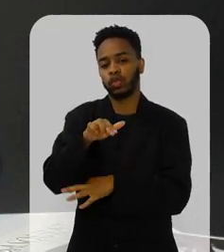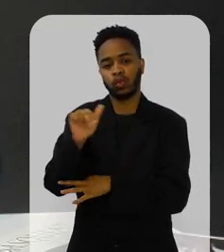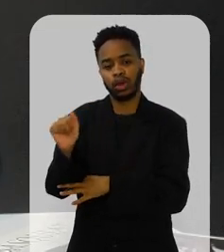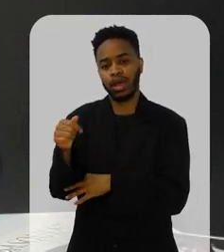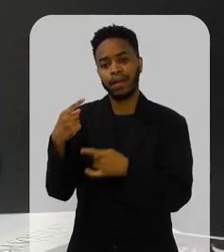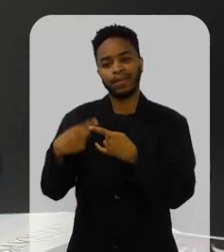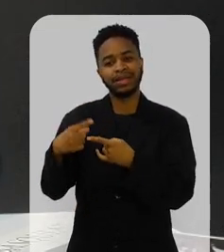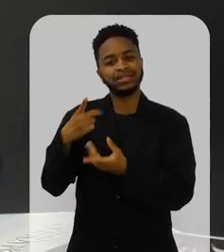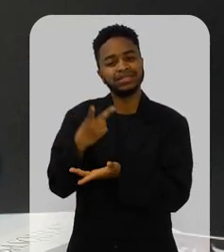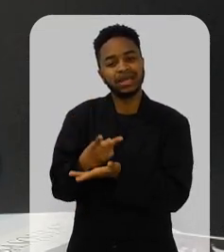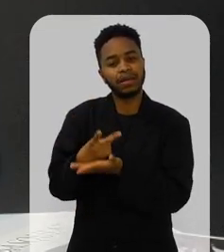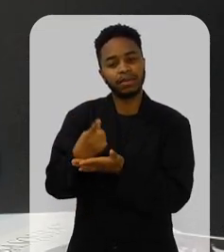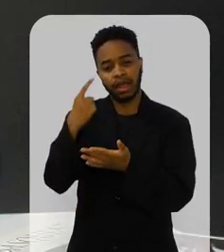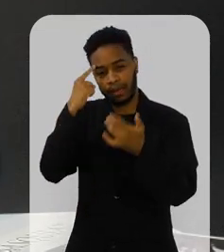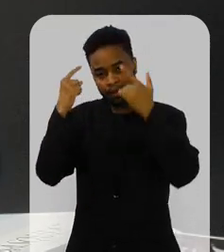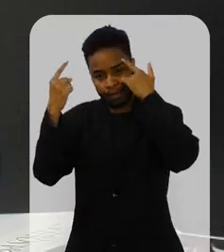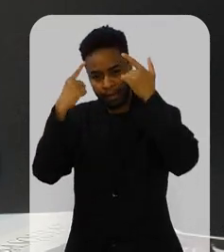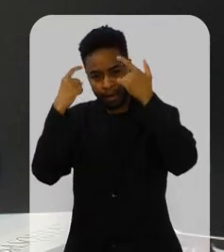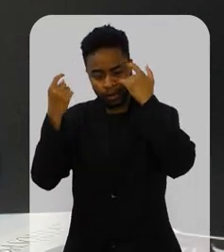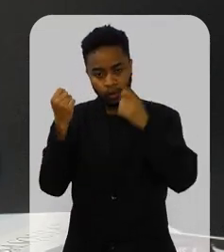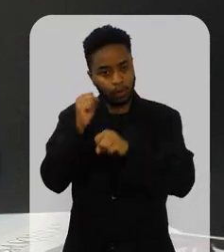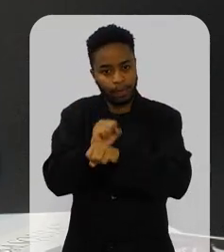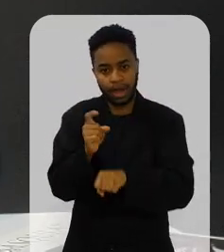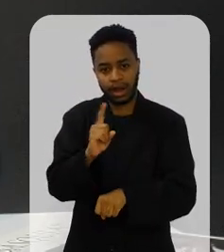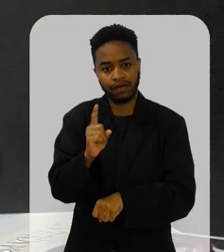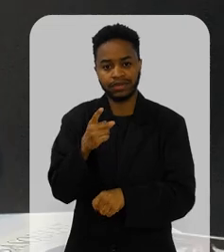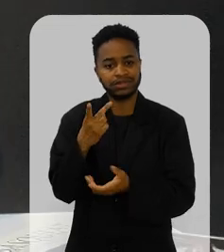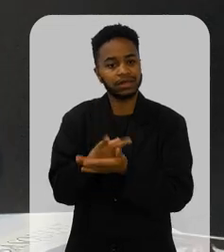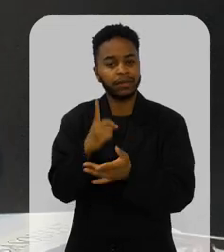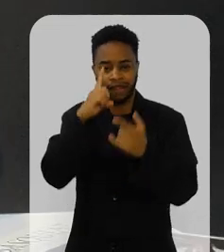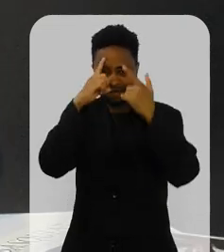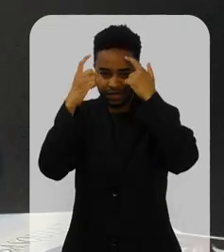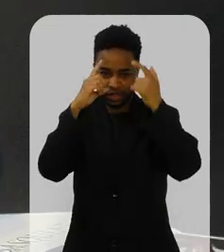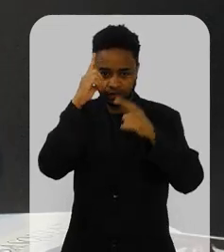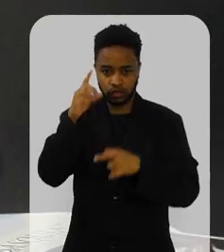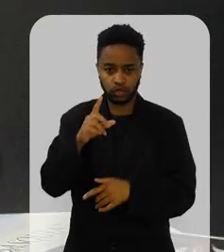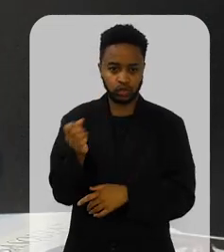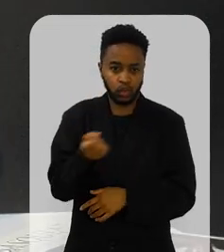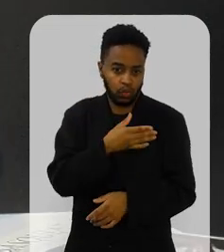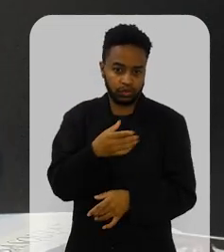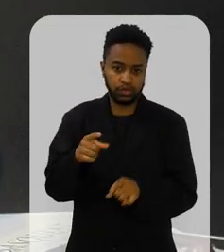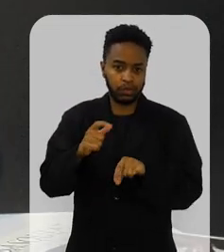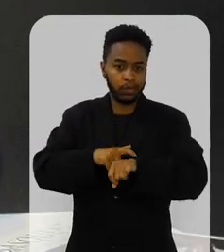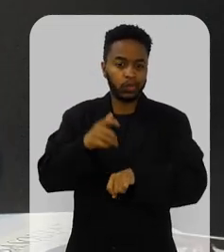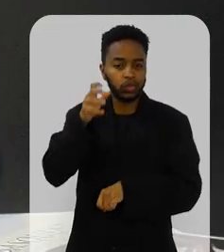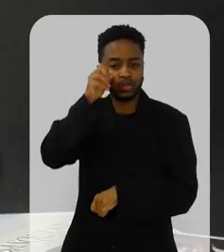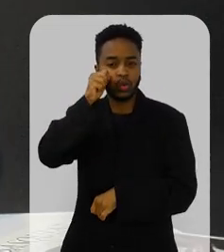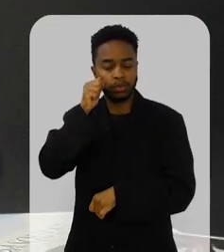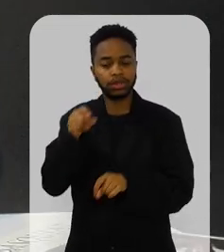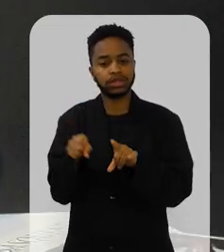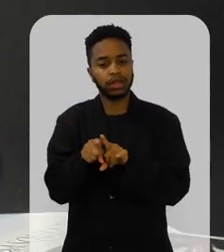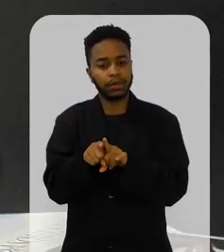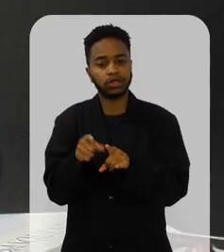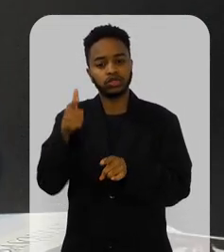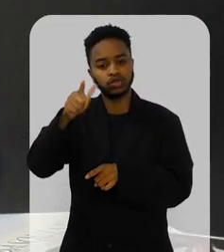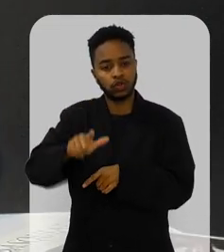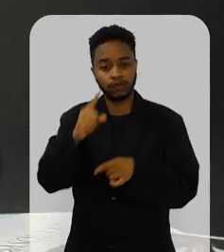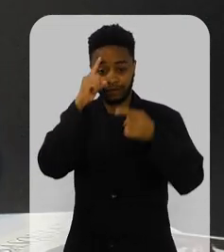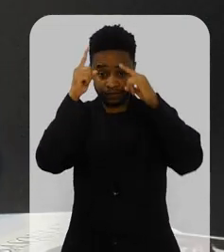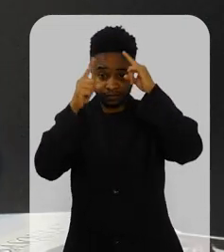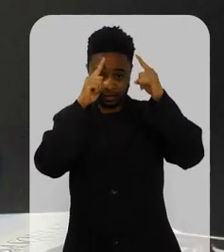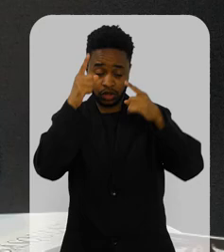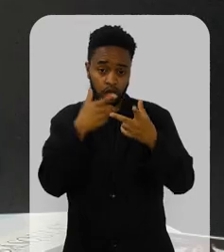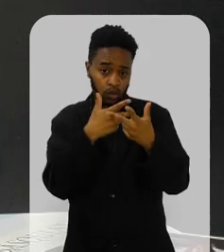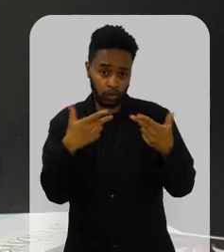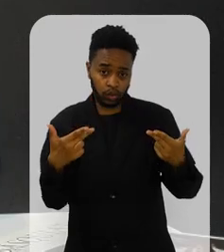que tinha tempo, ele criava. A cabeça dele não parava, não parava. Ele mal dormia. Não. A vida dele era dentro de um